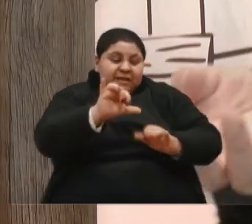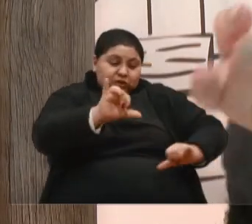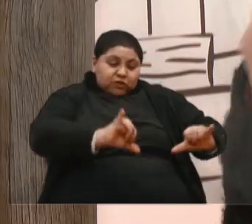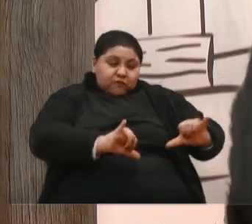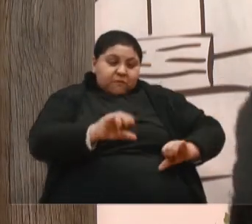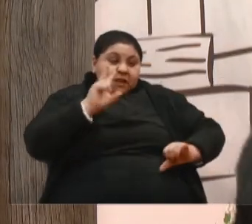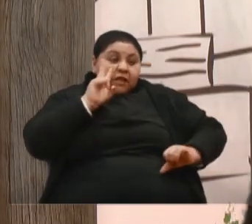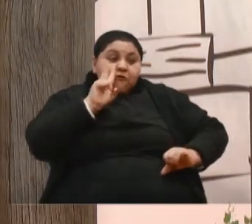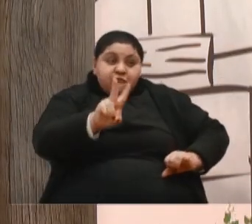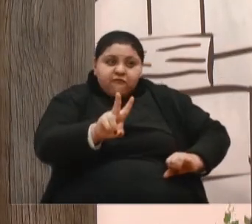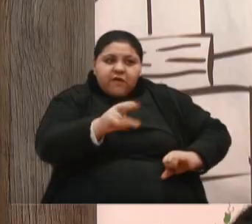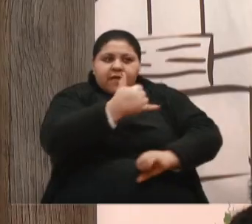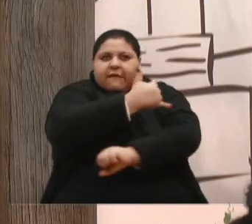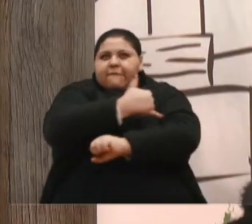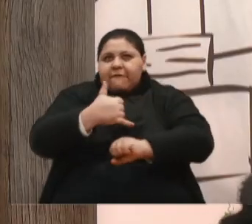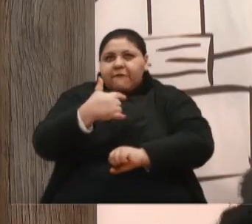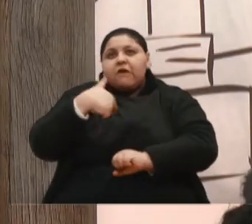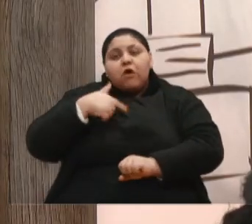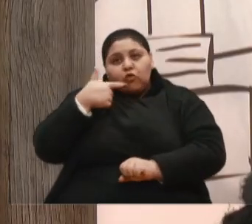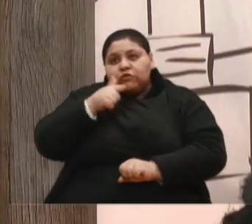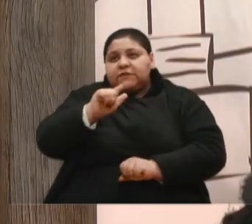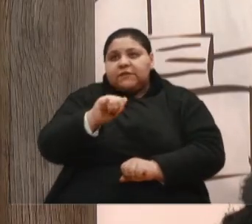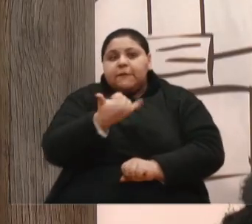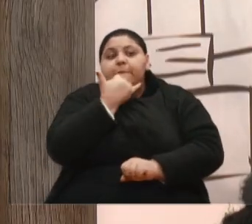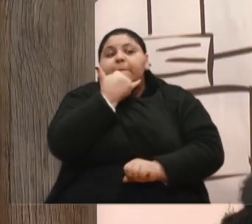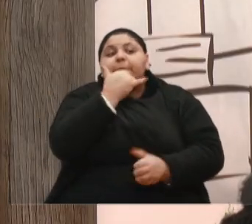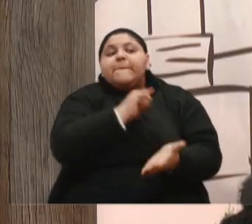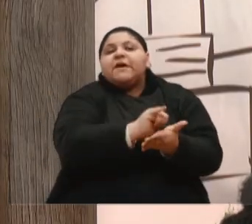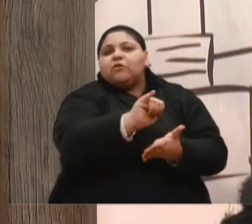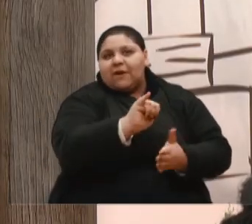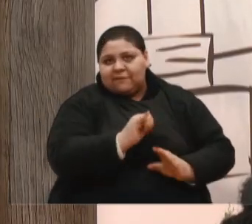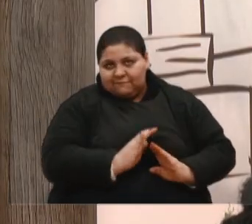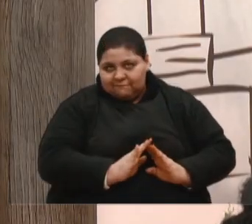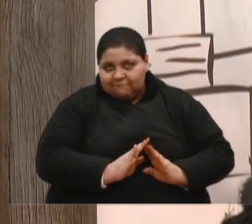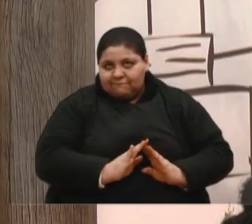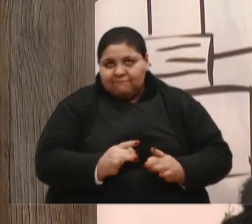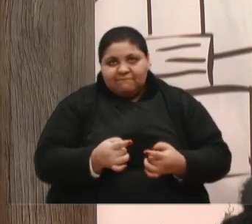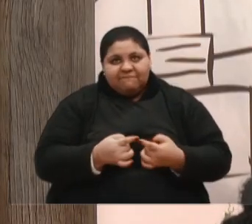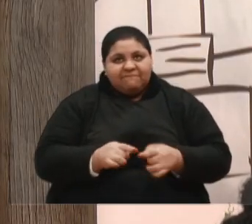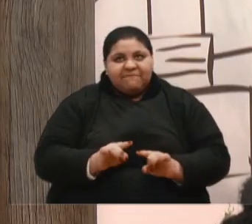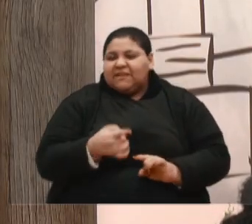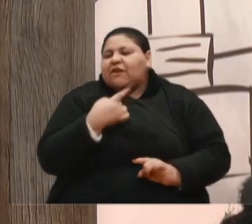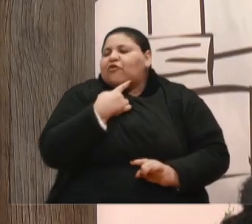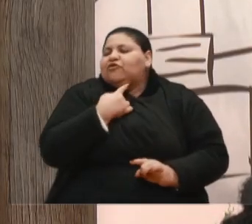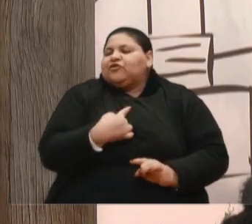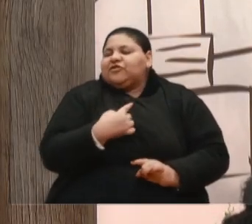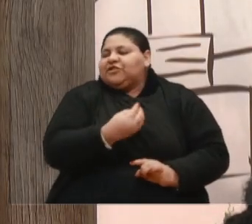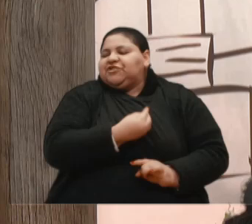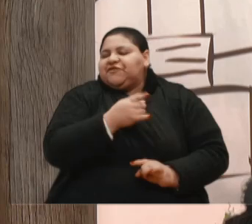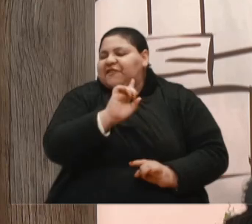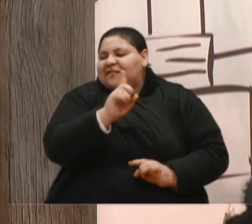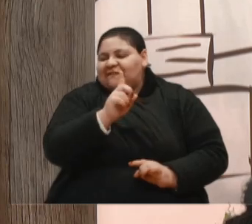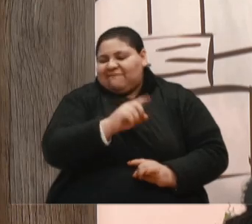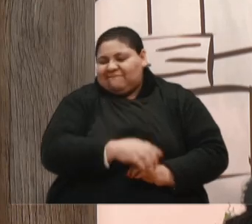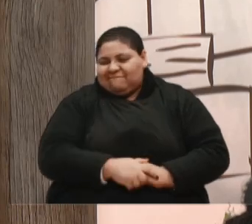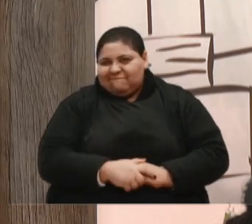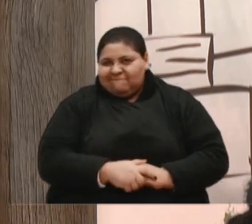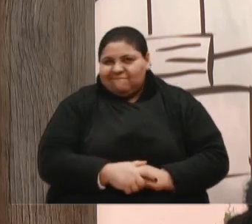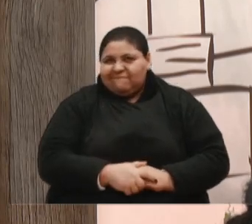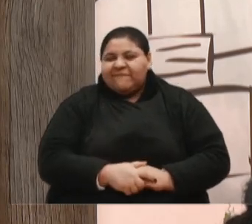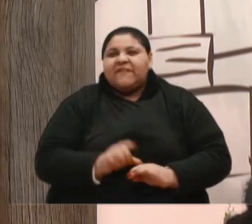tanto sofrimento que eu vi ele passando, né? Foi algo que eu consegui fazer. Mas não é gostosinho de passar,